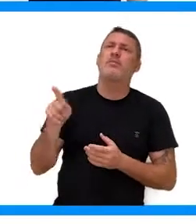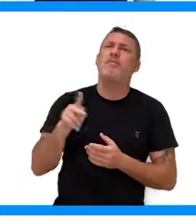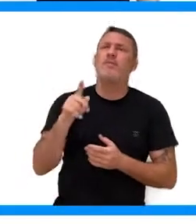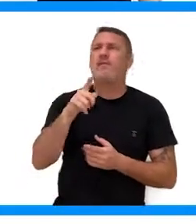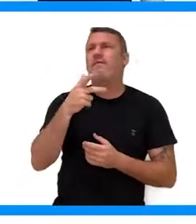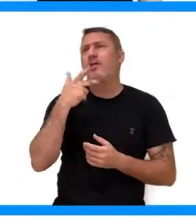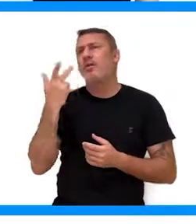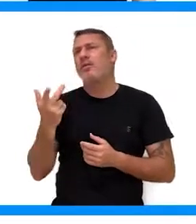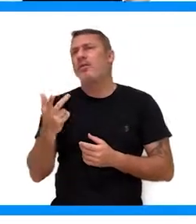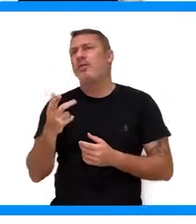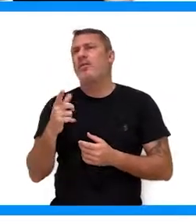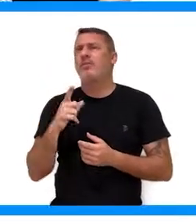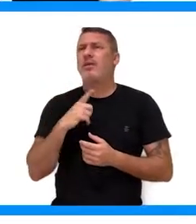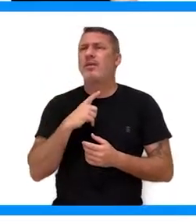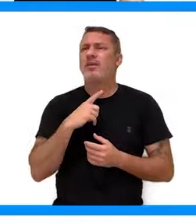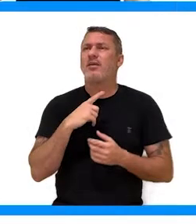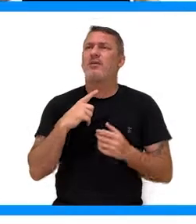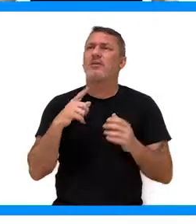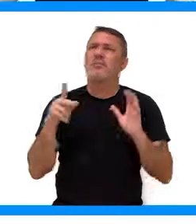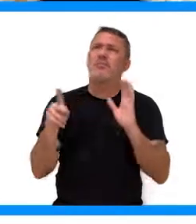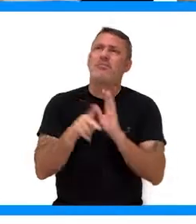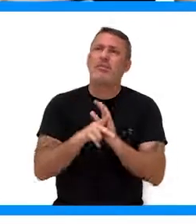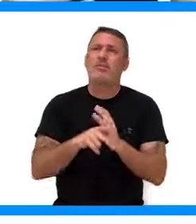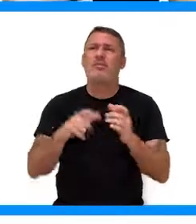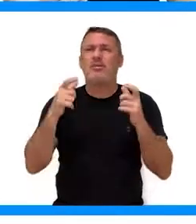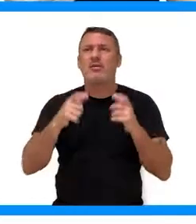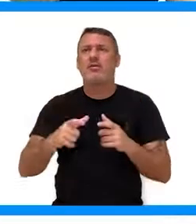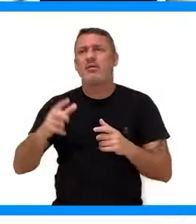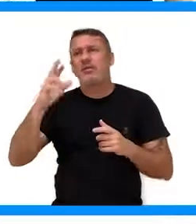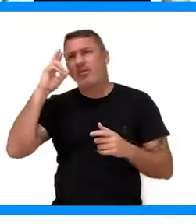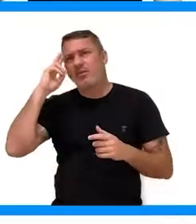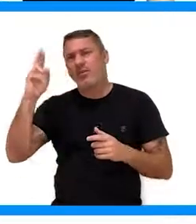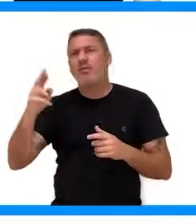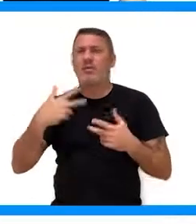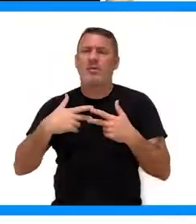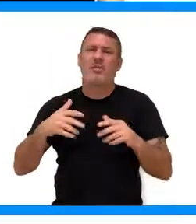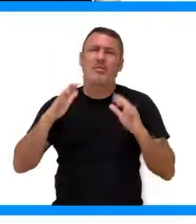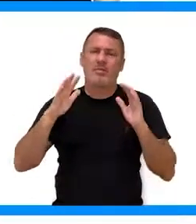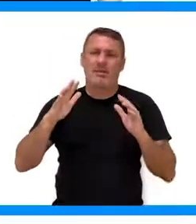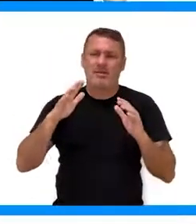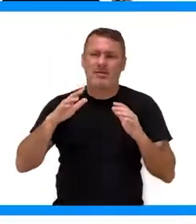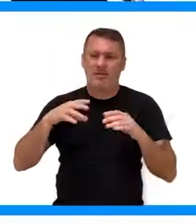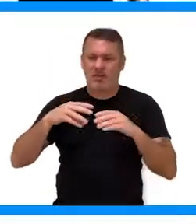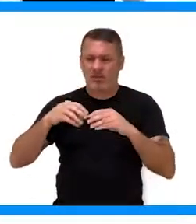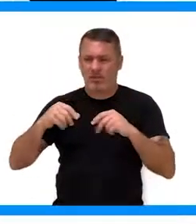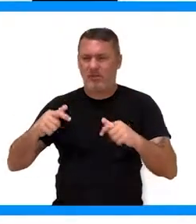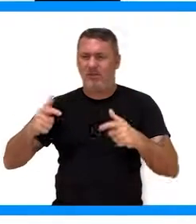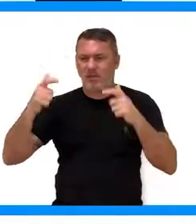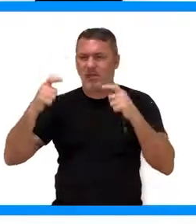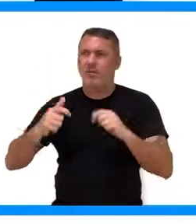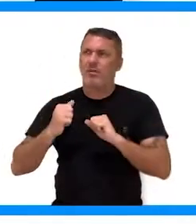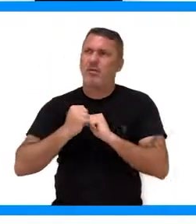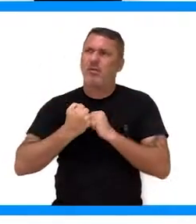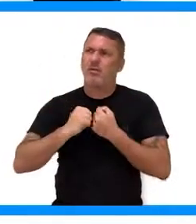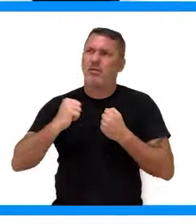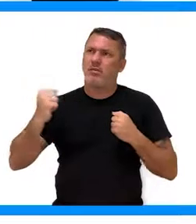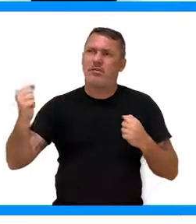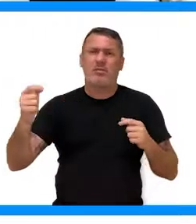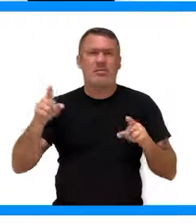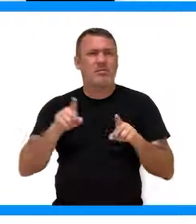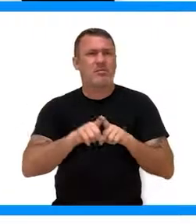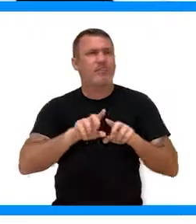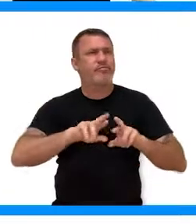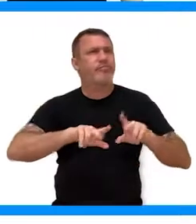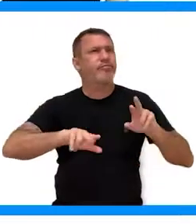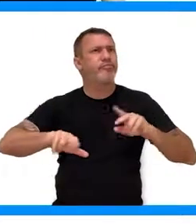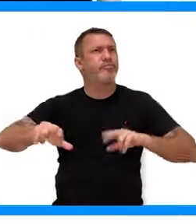professor, o senhor falou de definição de propriedades, mas num território tão grande e